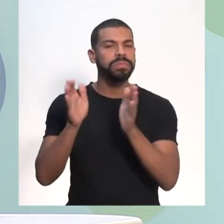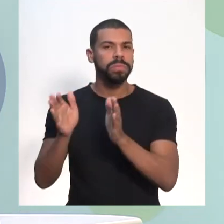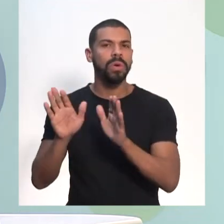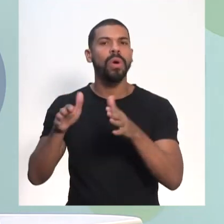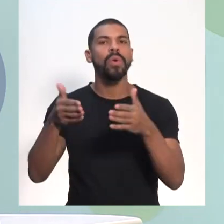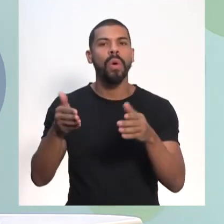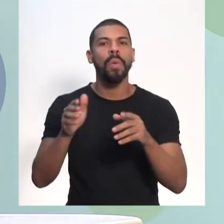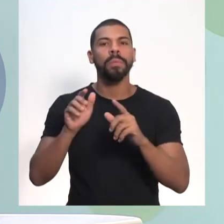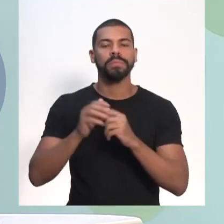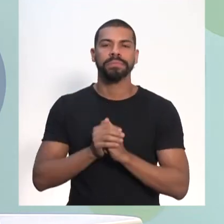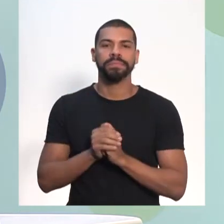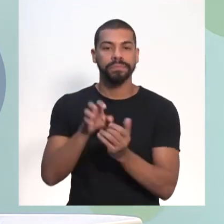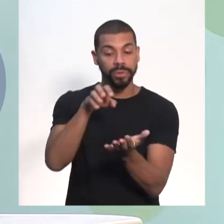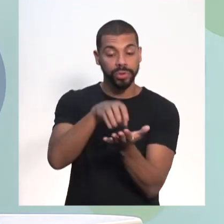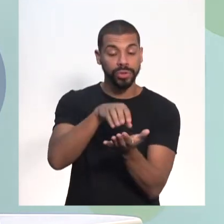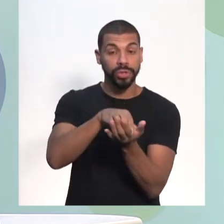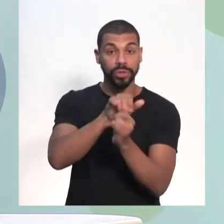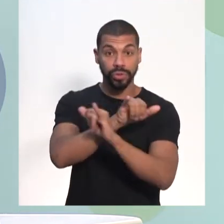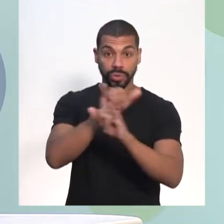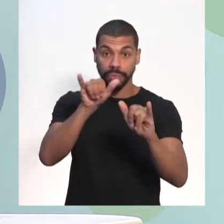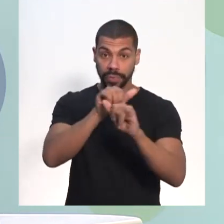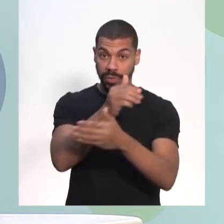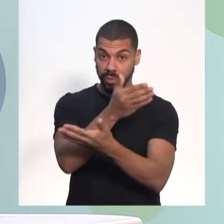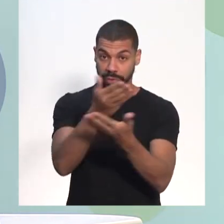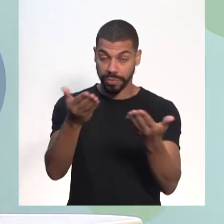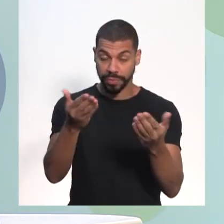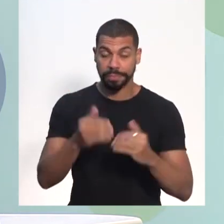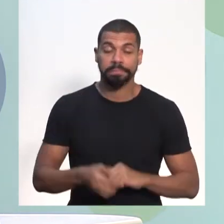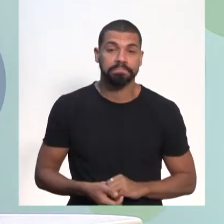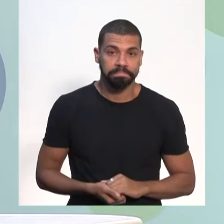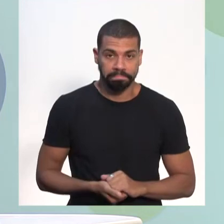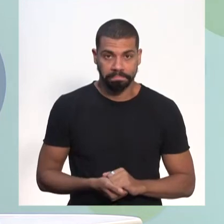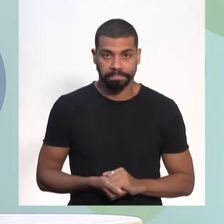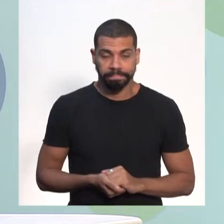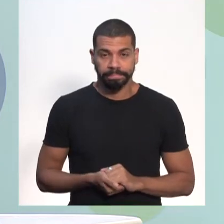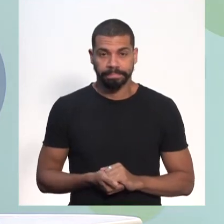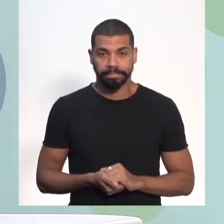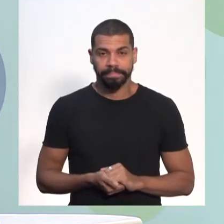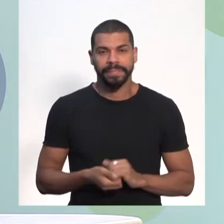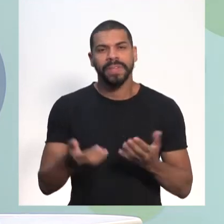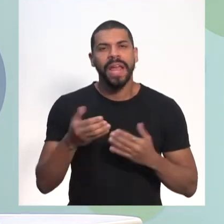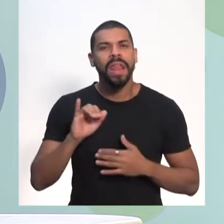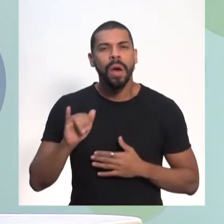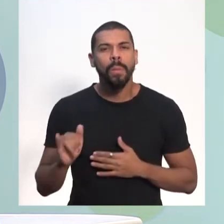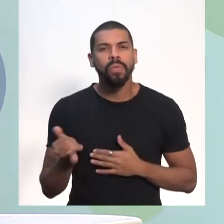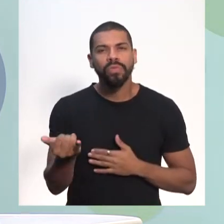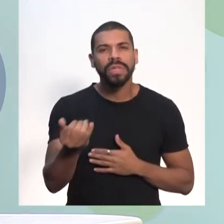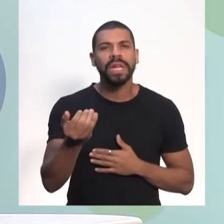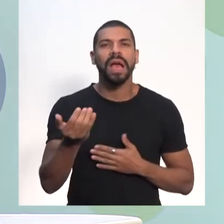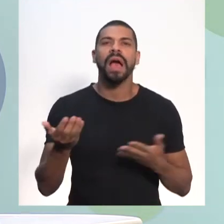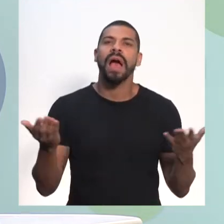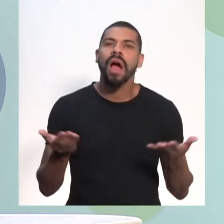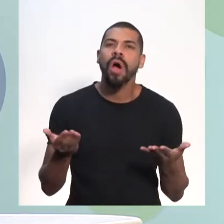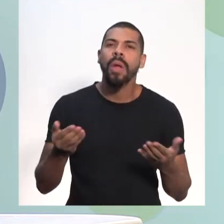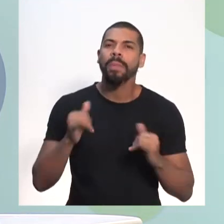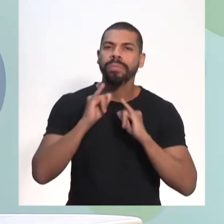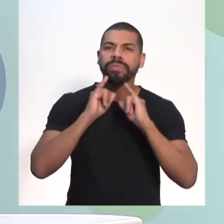canal do Centro de Mídias, o canal de formação, tá bom? Eu queria aproveitar esse momento para